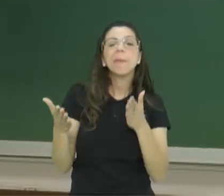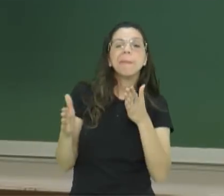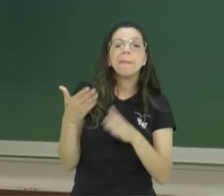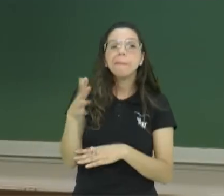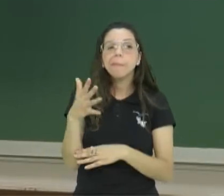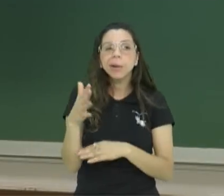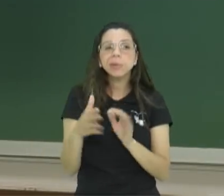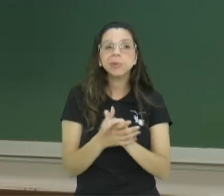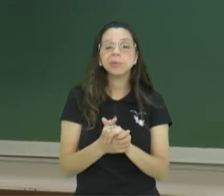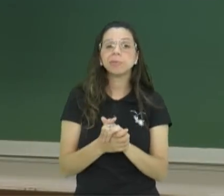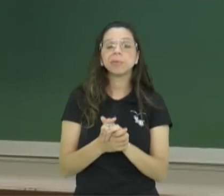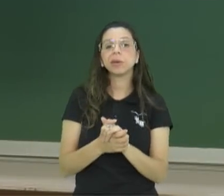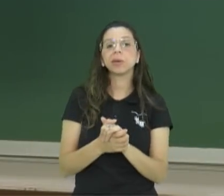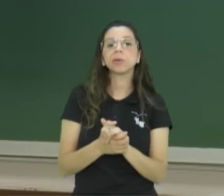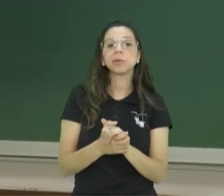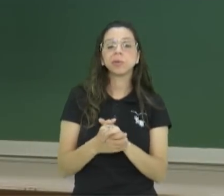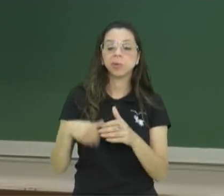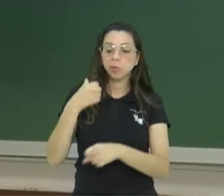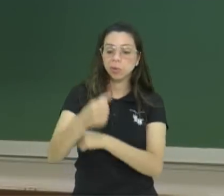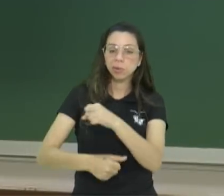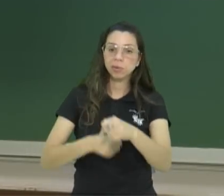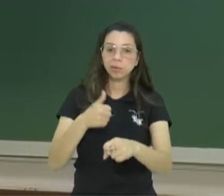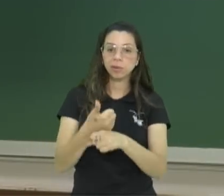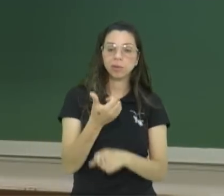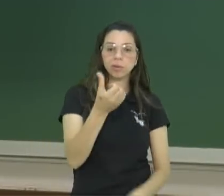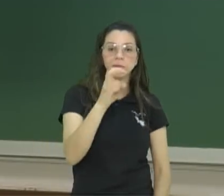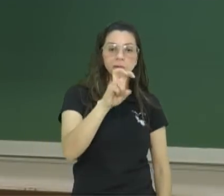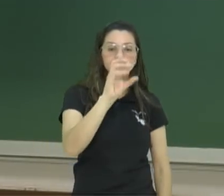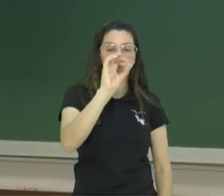sua morte por assassinato em